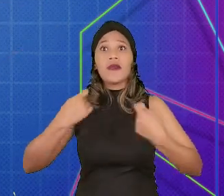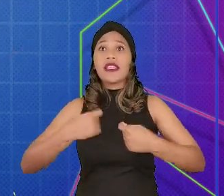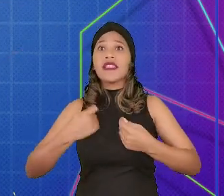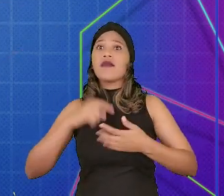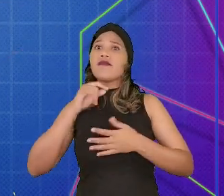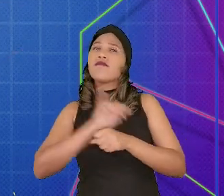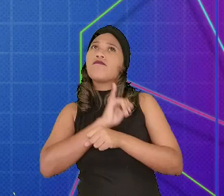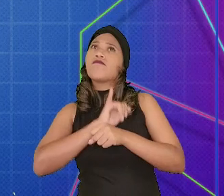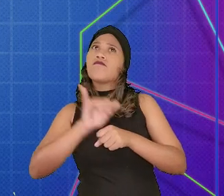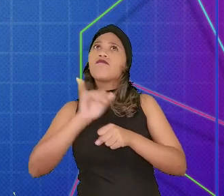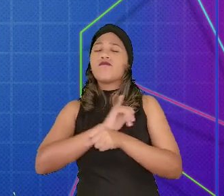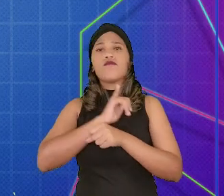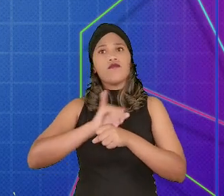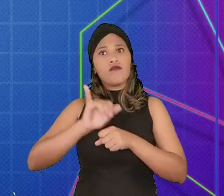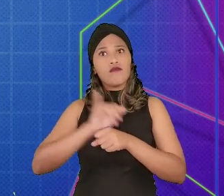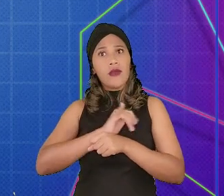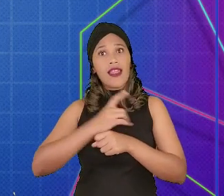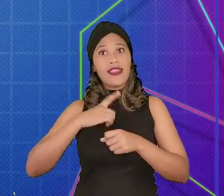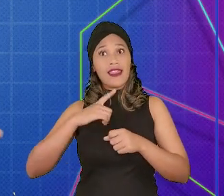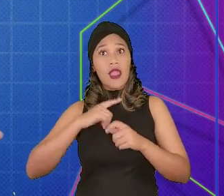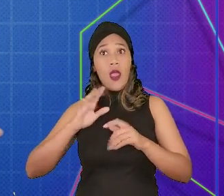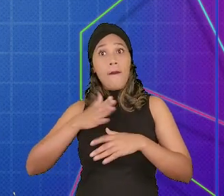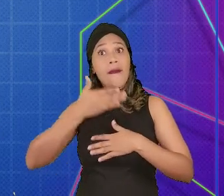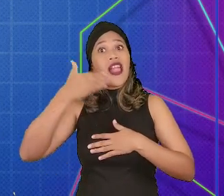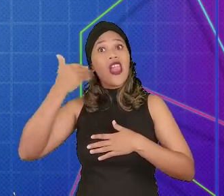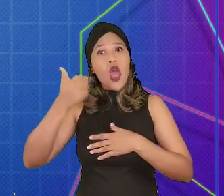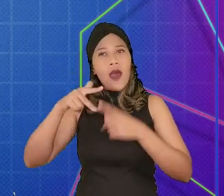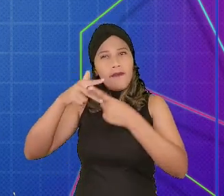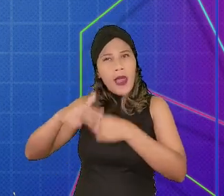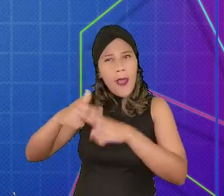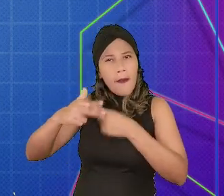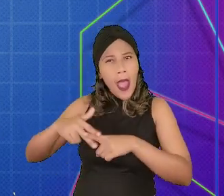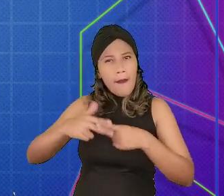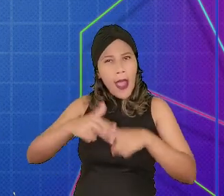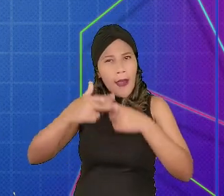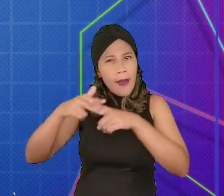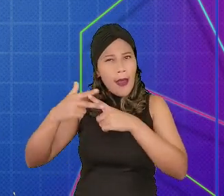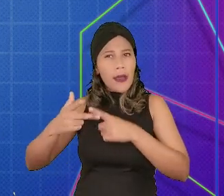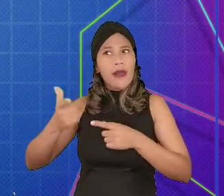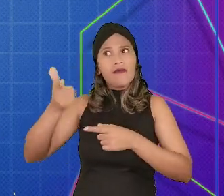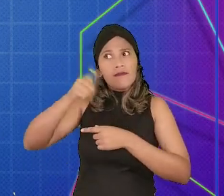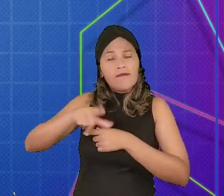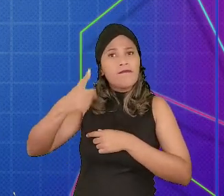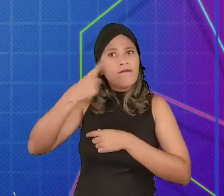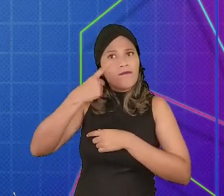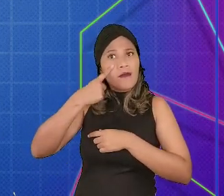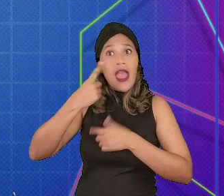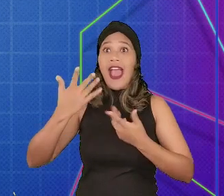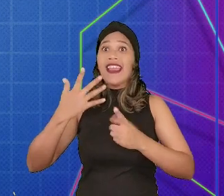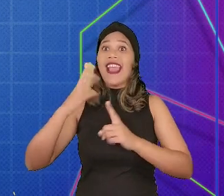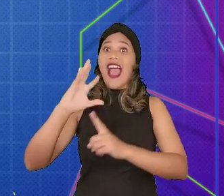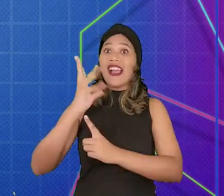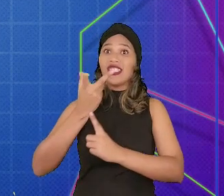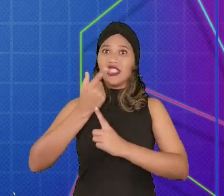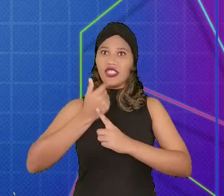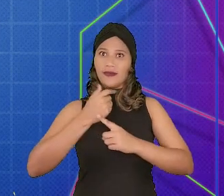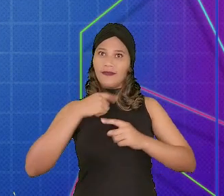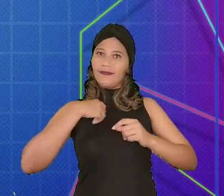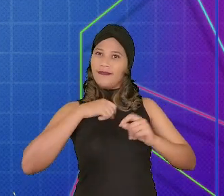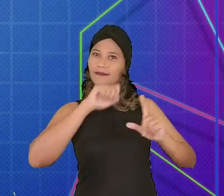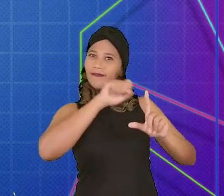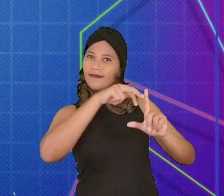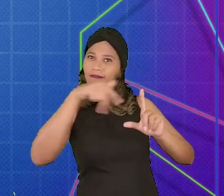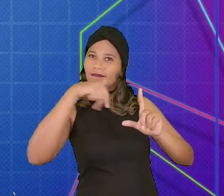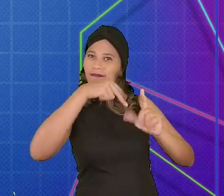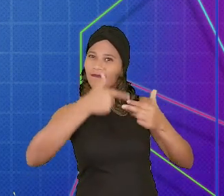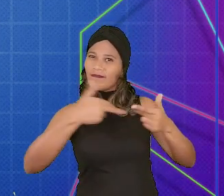preciso fazer alguns ajustes, como a melhora da mecânica e a revisão de alguns elementos. É aqui que os artistas produzem os